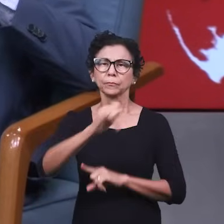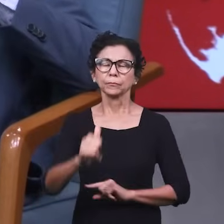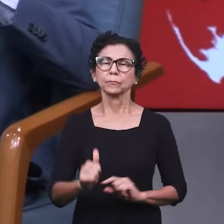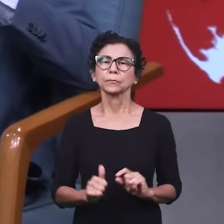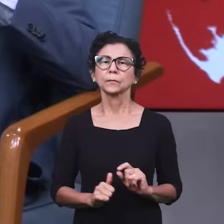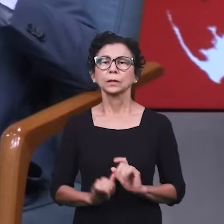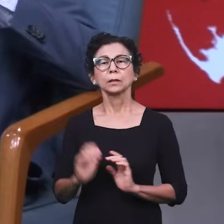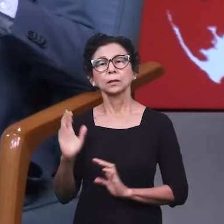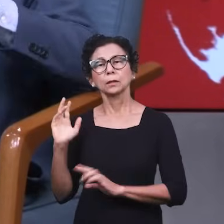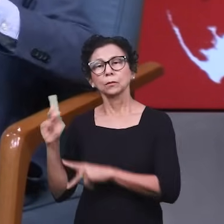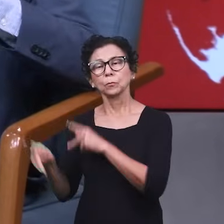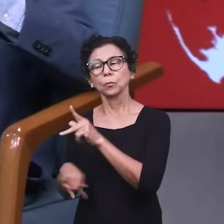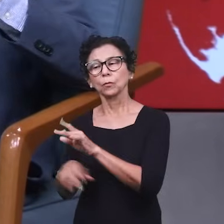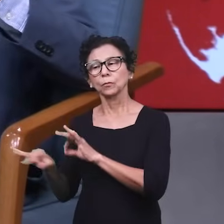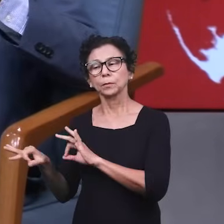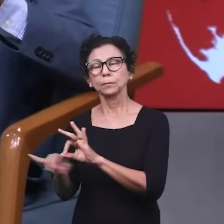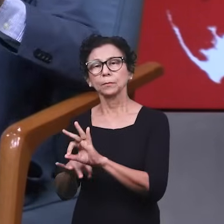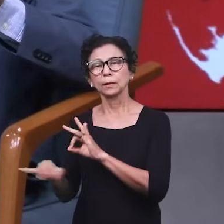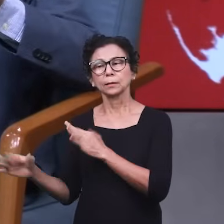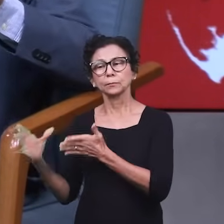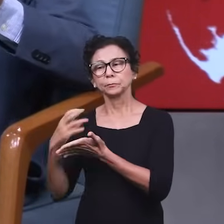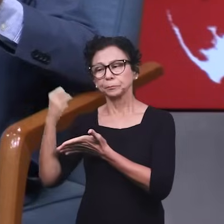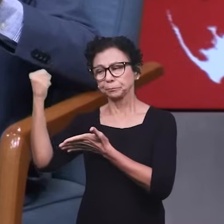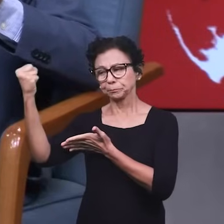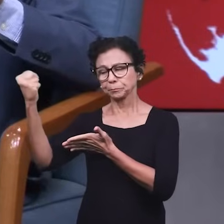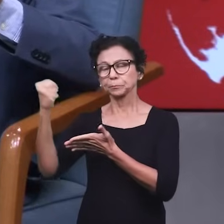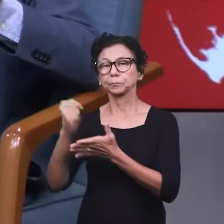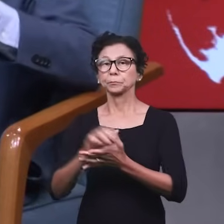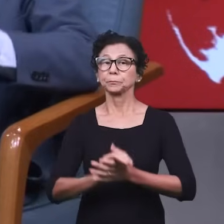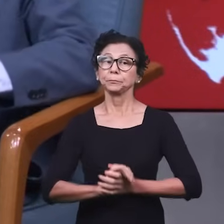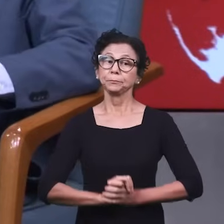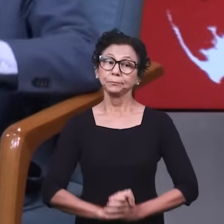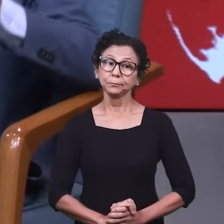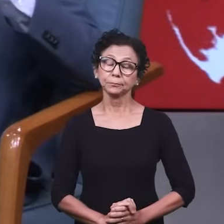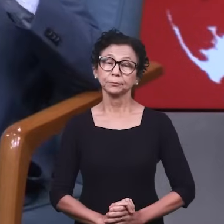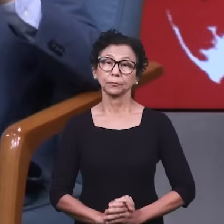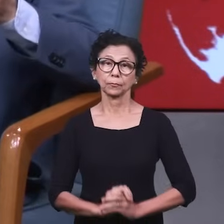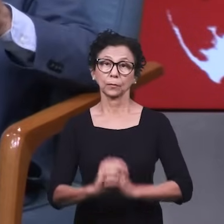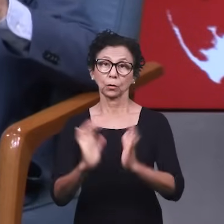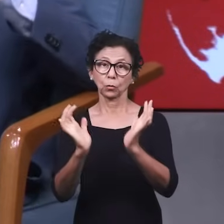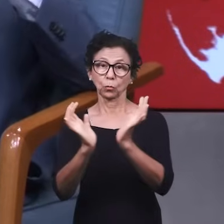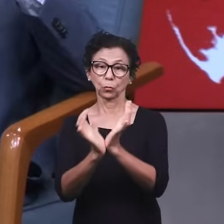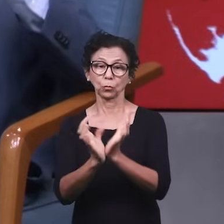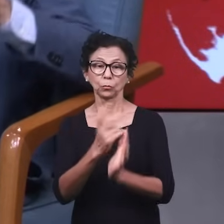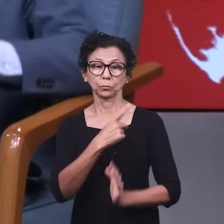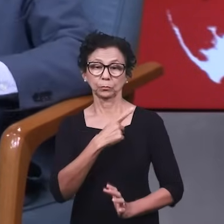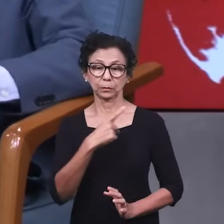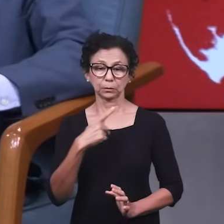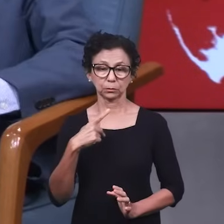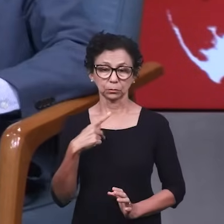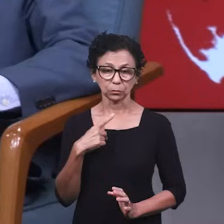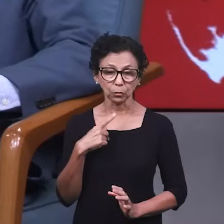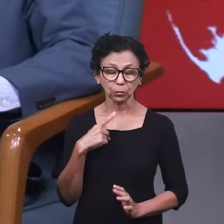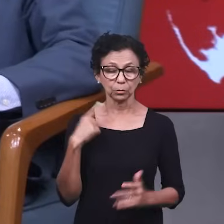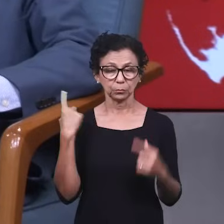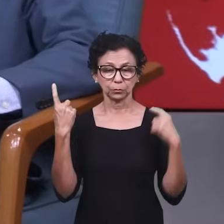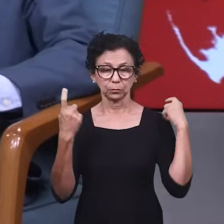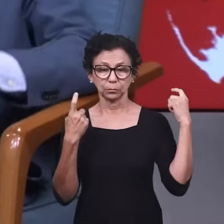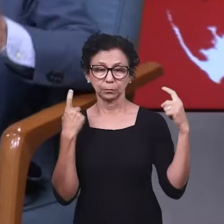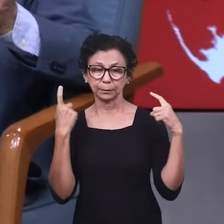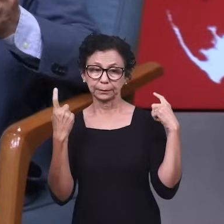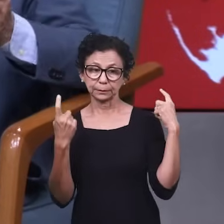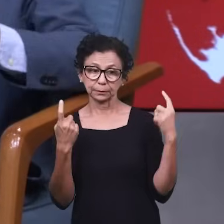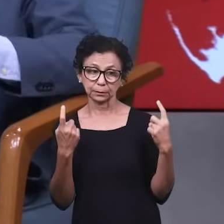hora, nós temos uma preocupação muito grande, nós pastores, nós que estamos vivendo